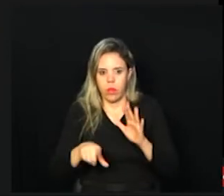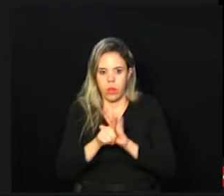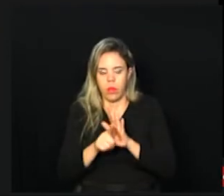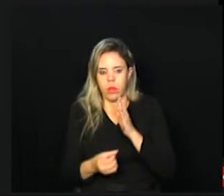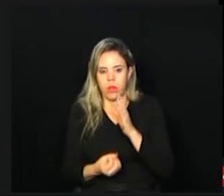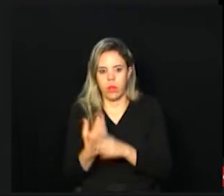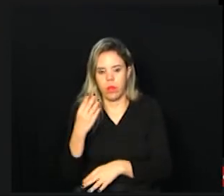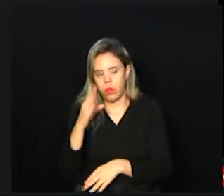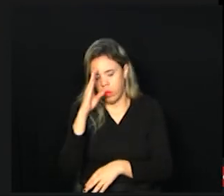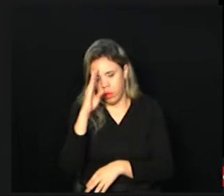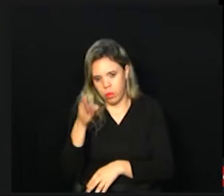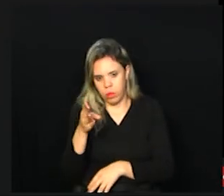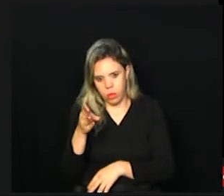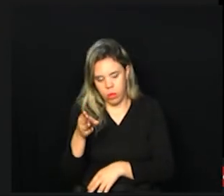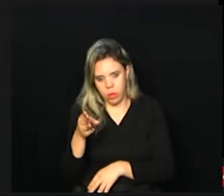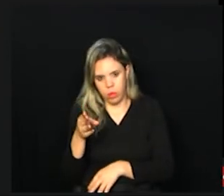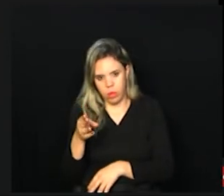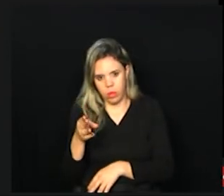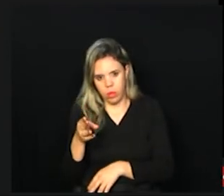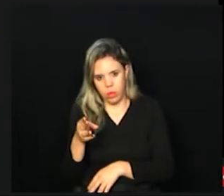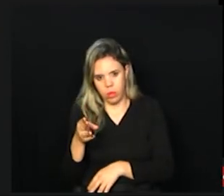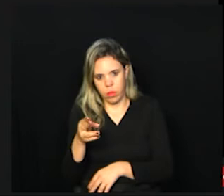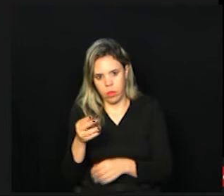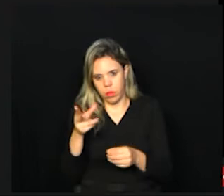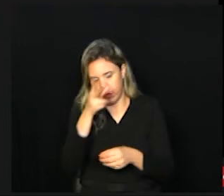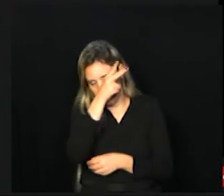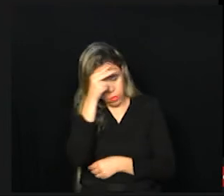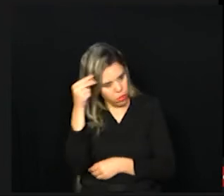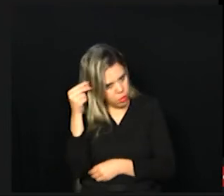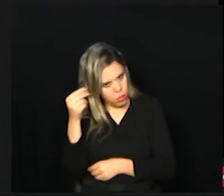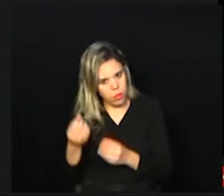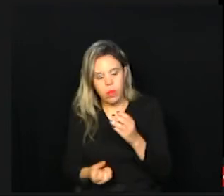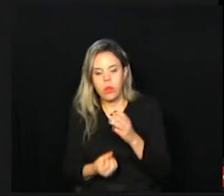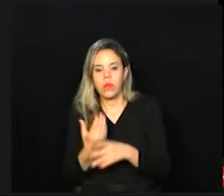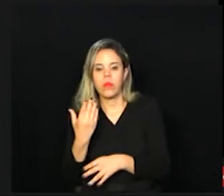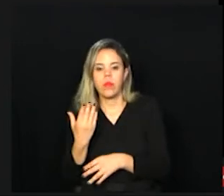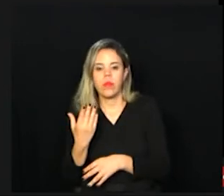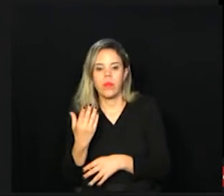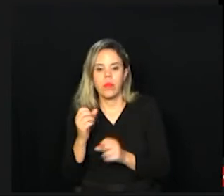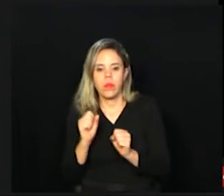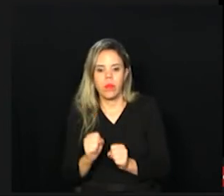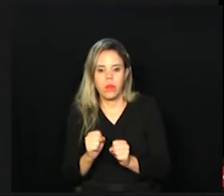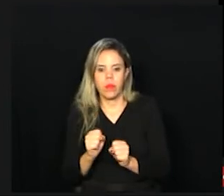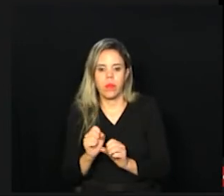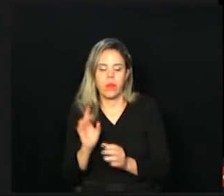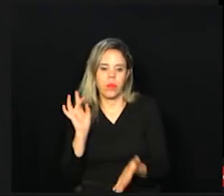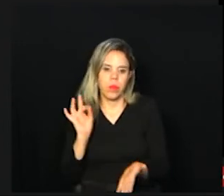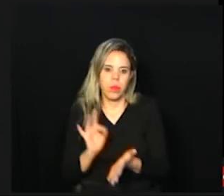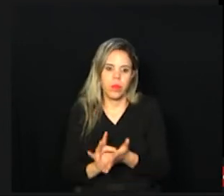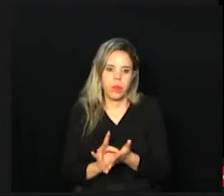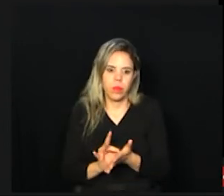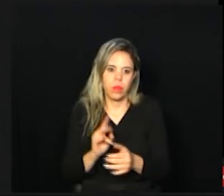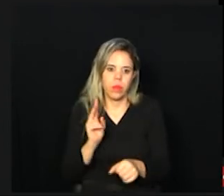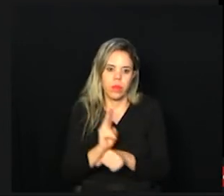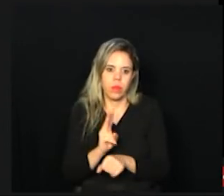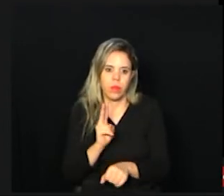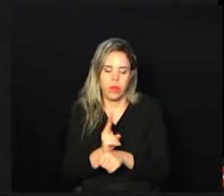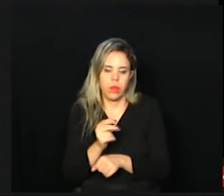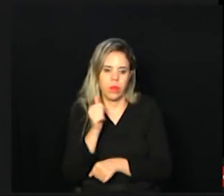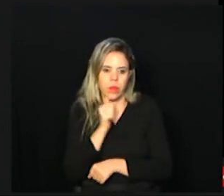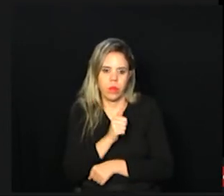criadas, principalmente essas medidas públicas criadas, elas possam realmente proteger a